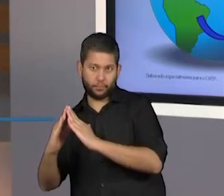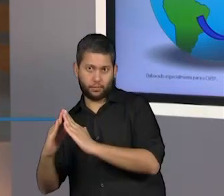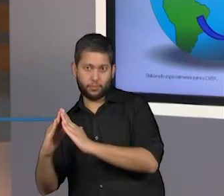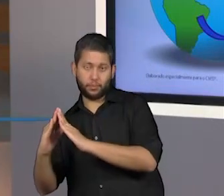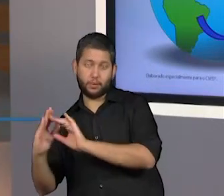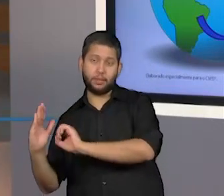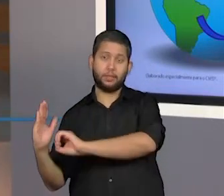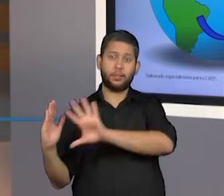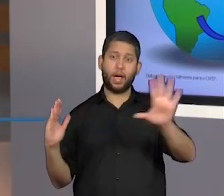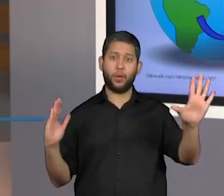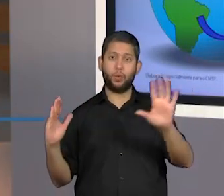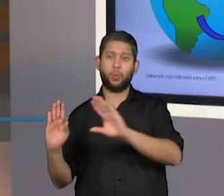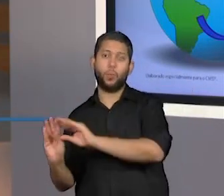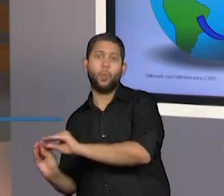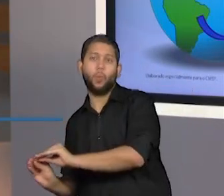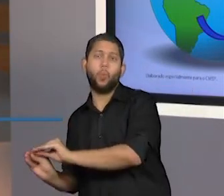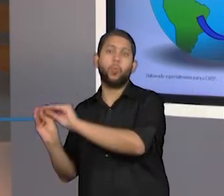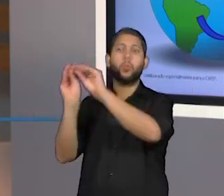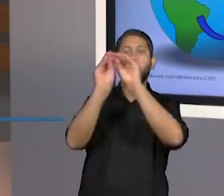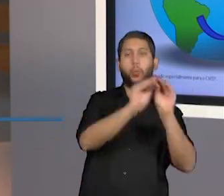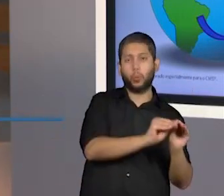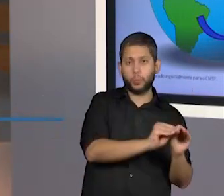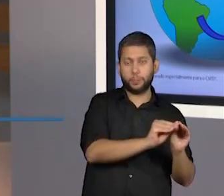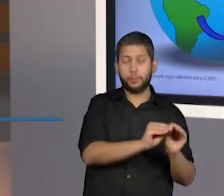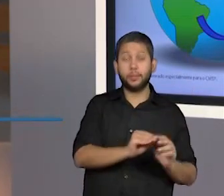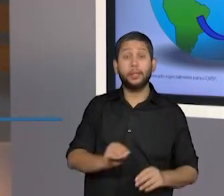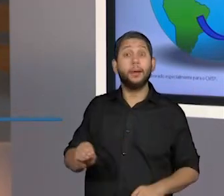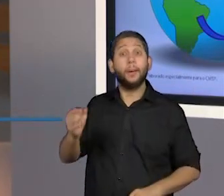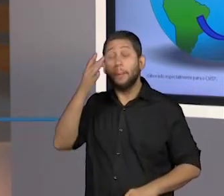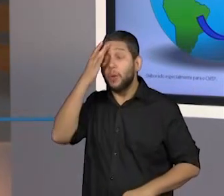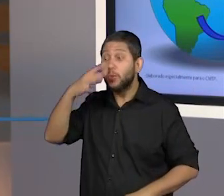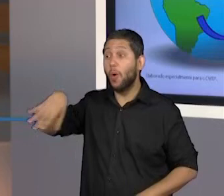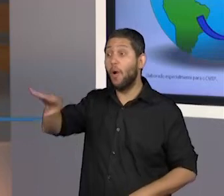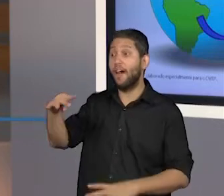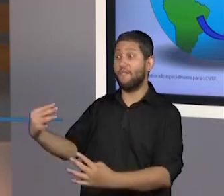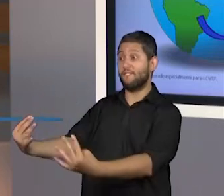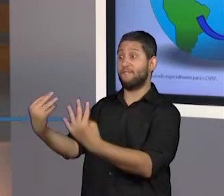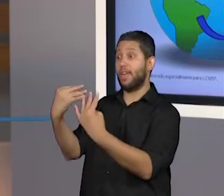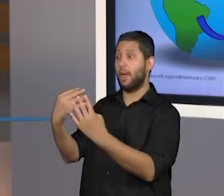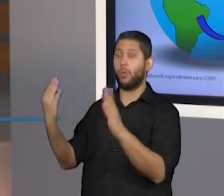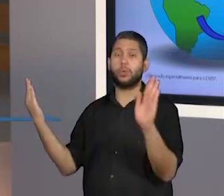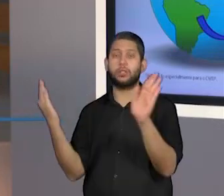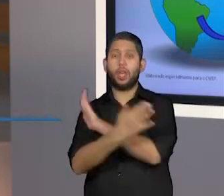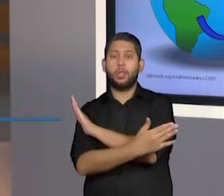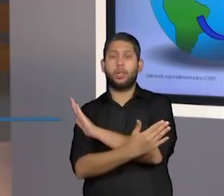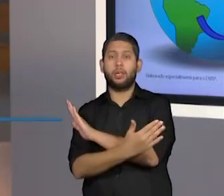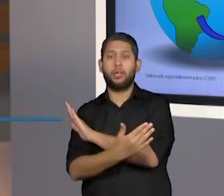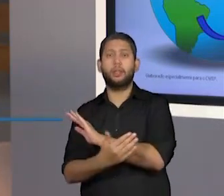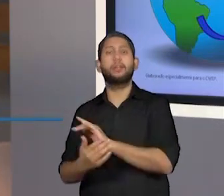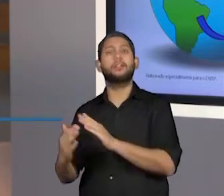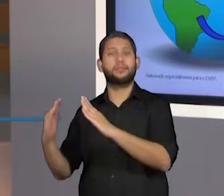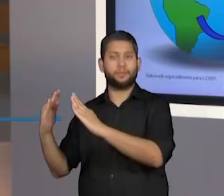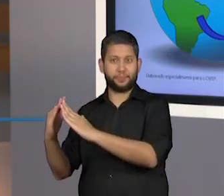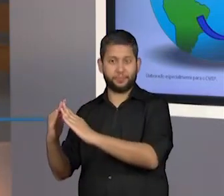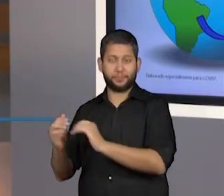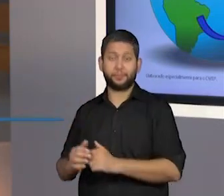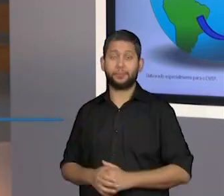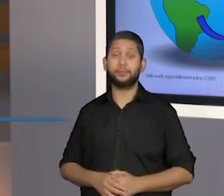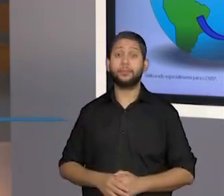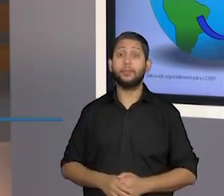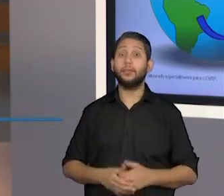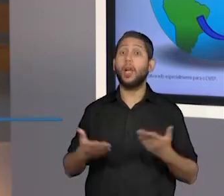pessoa que saiu do país de origem e está em um outro país. Ao contrário, eu morava na África